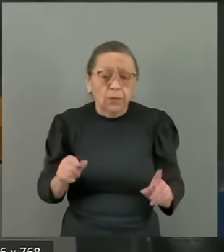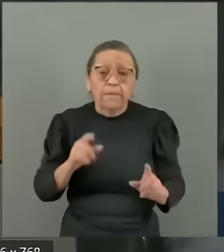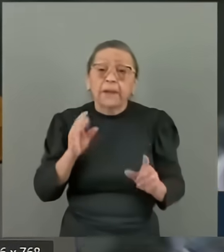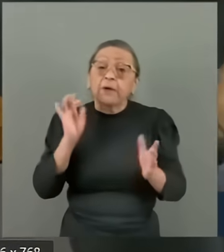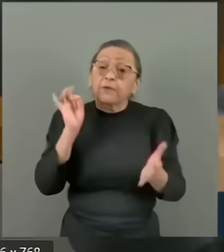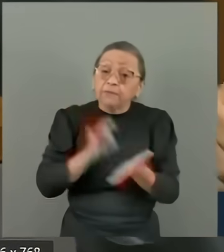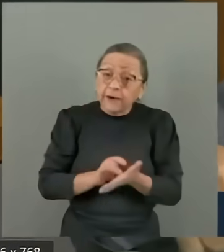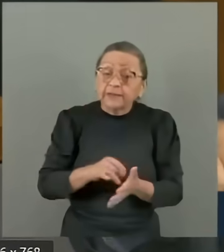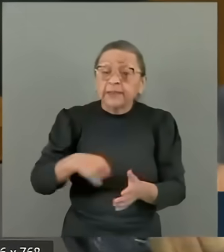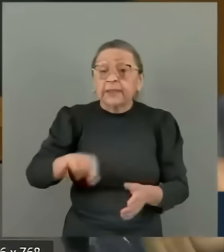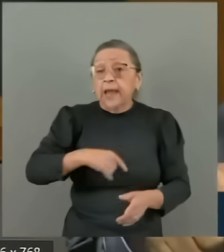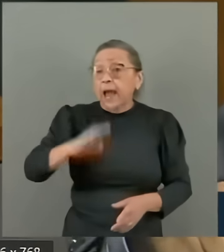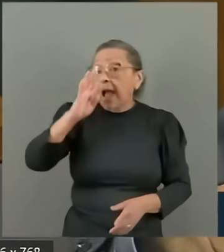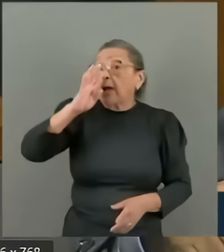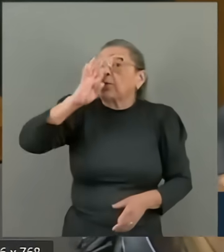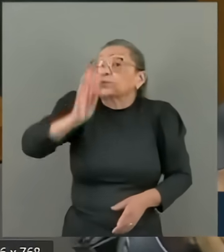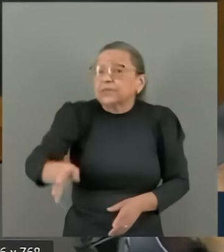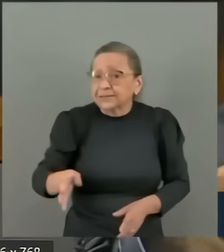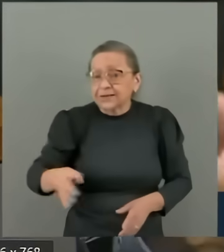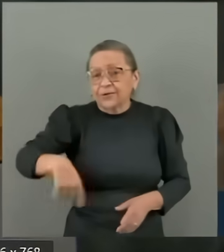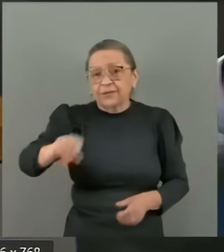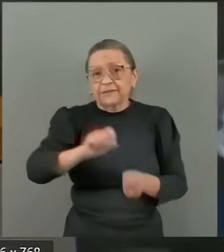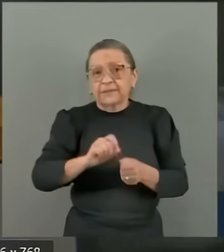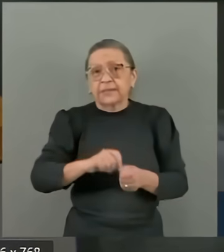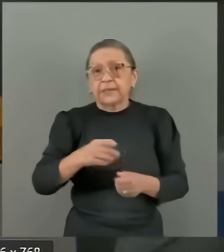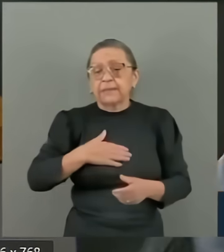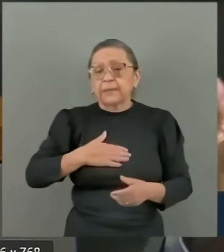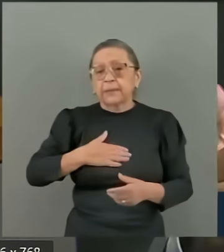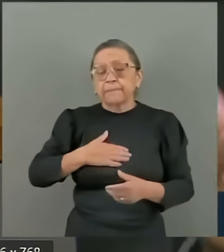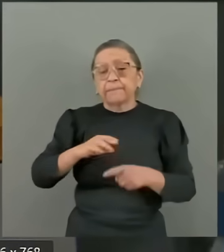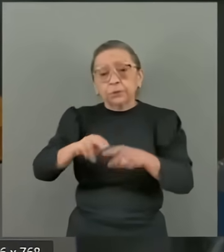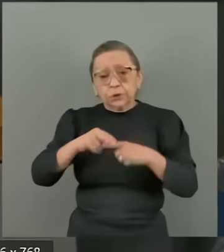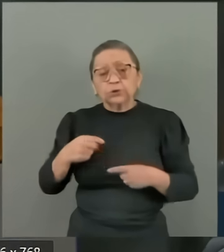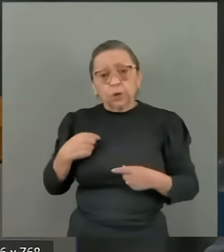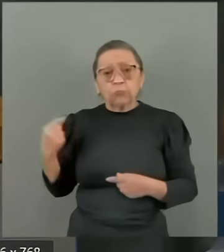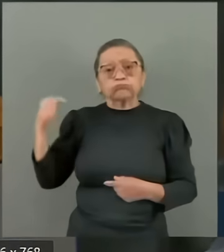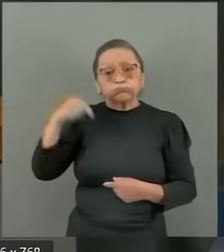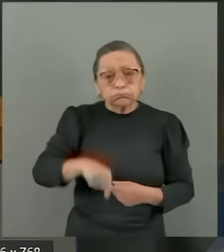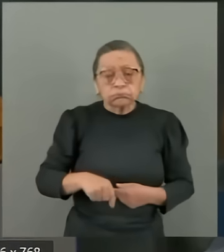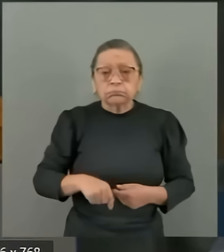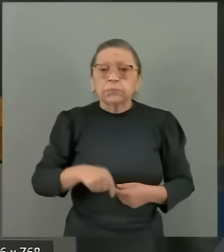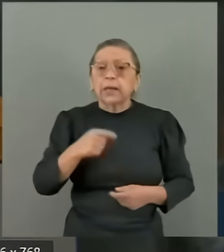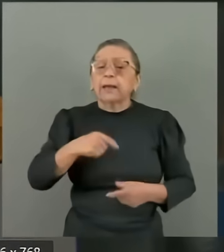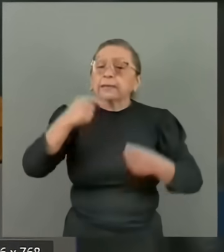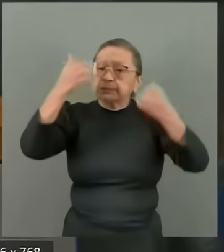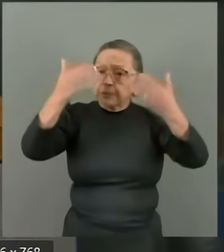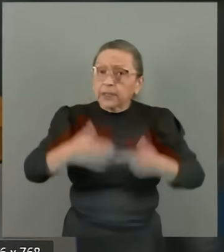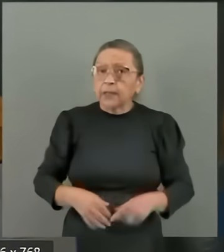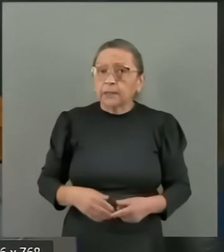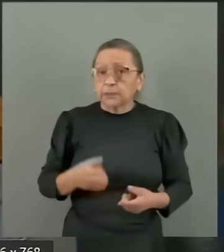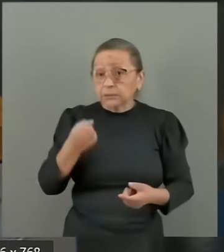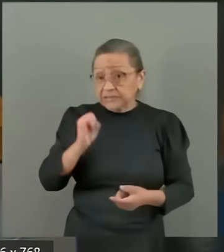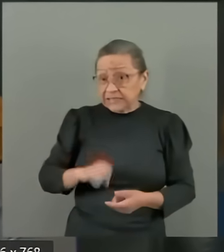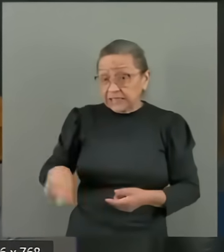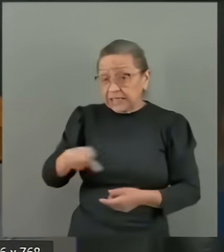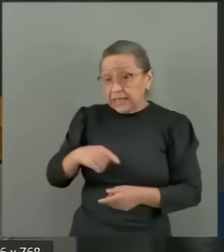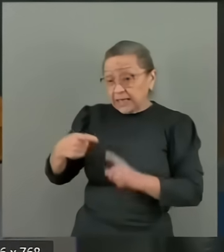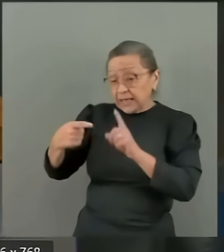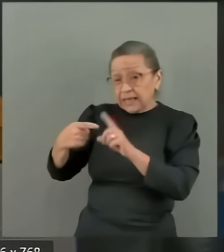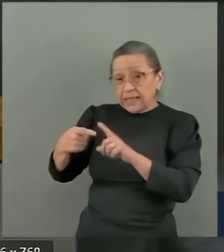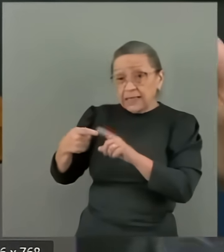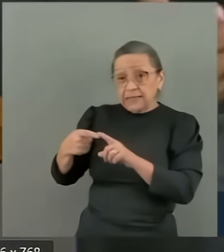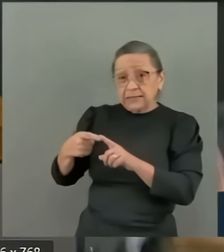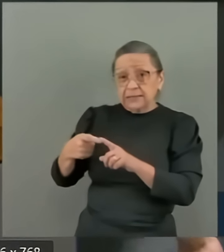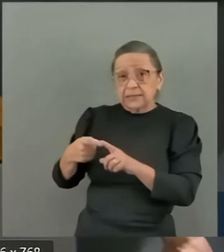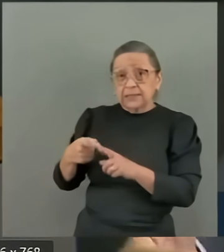fato é que a acusação que eles fazem é que me permite fazer a ilação que eles fazem. Então, se é a ACT que gerou o problema,